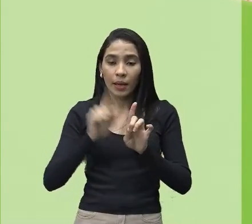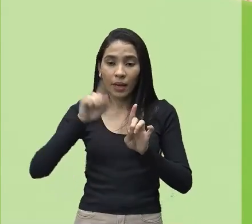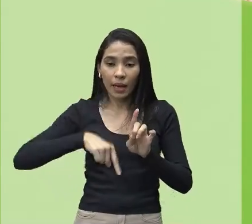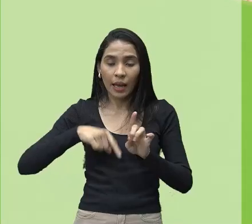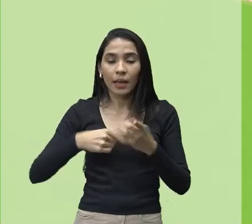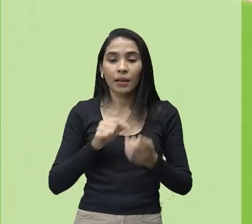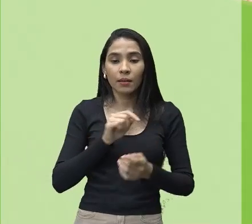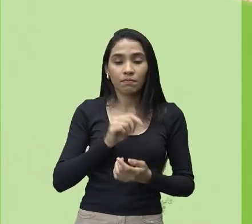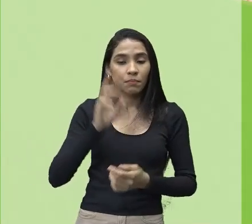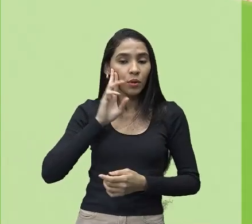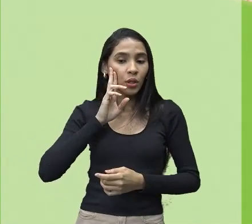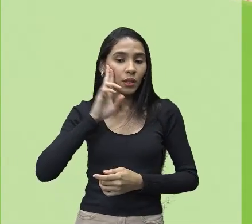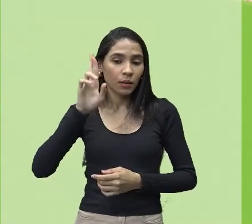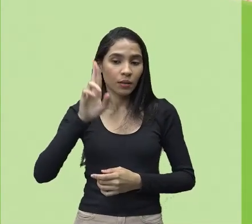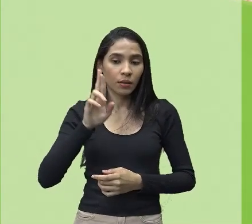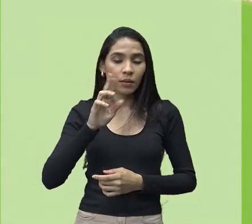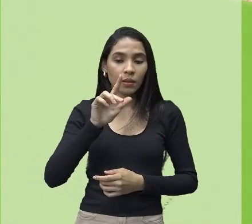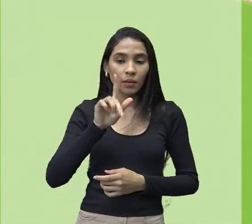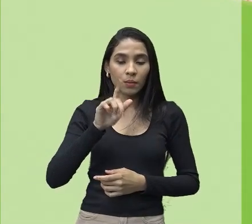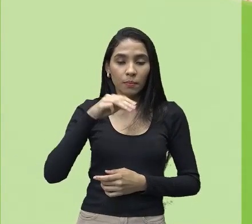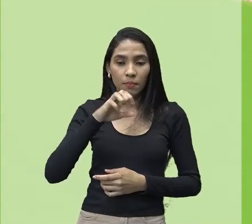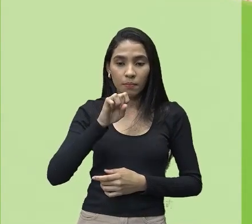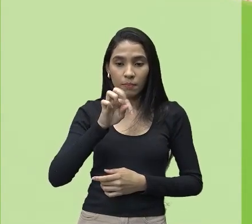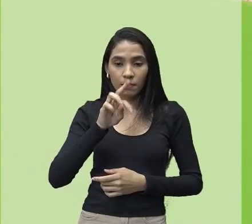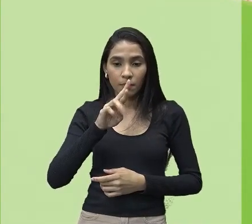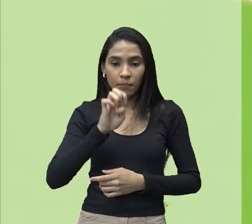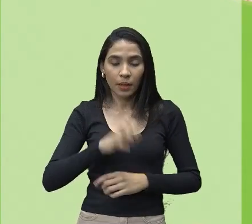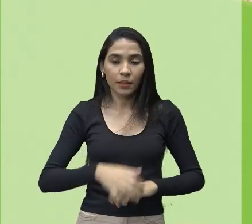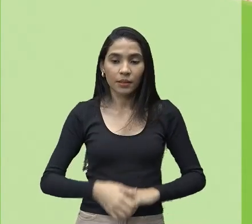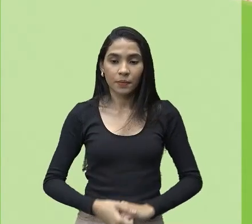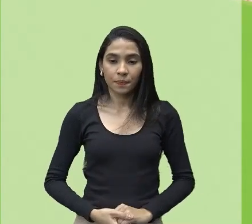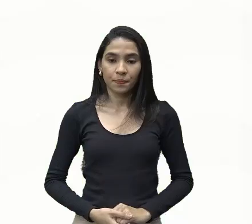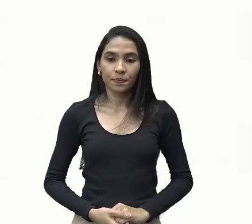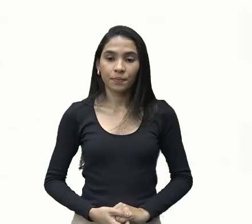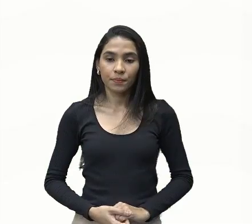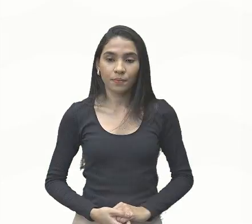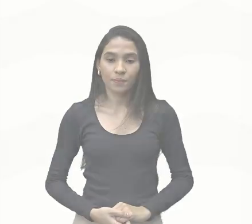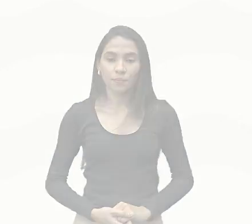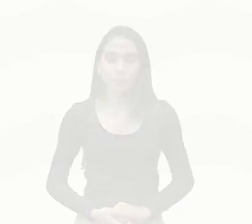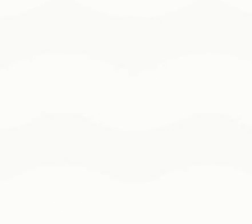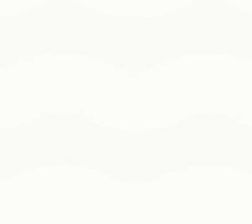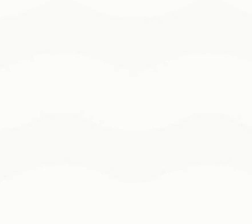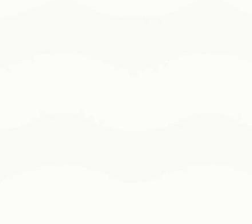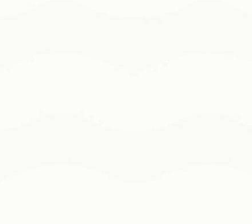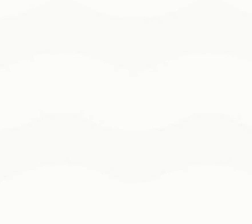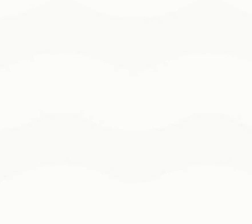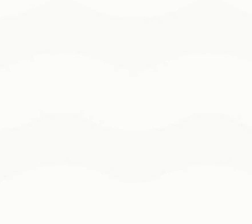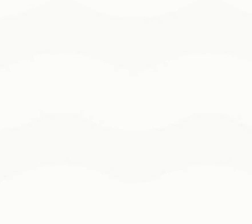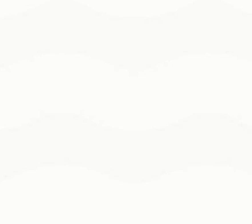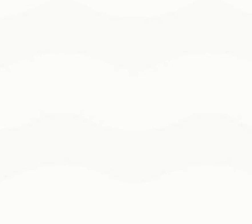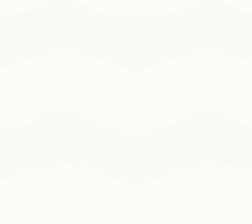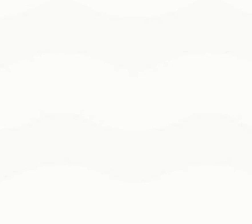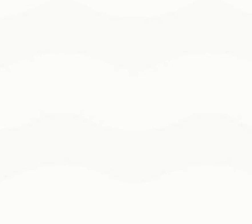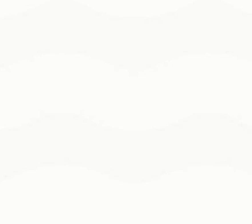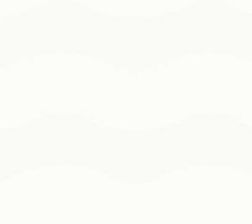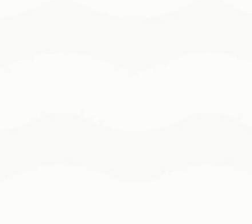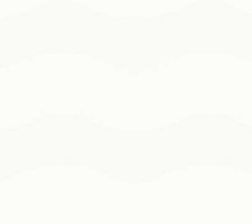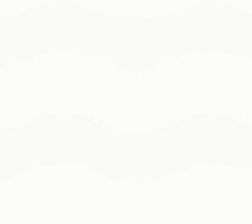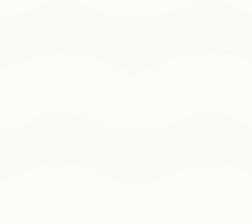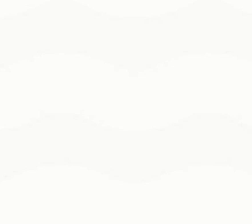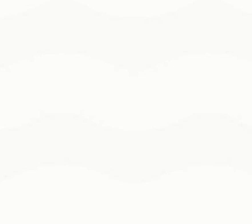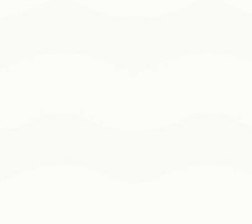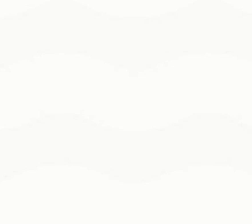de glândula mestre. E aí a gente vai observar a tireoide. Olha só, a tireoide ela está localizada